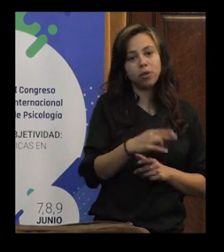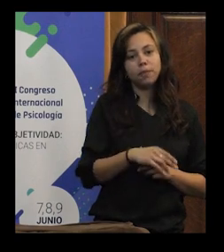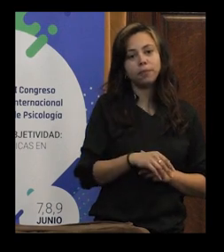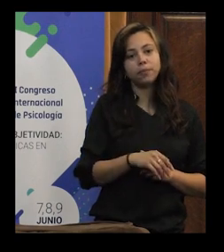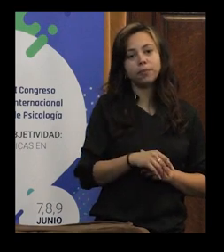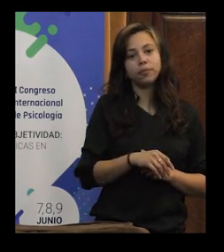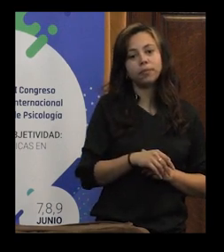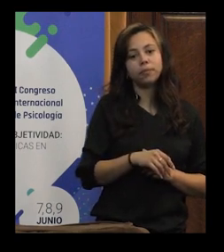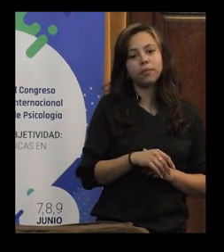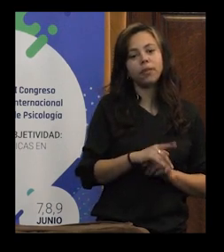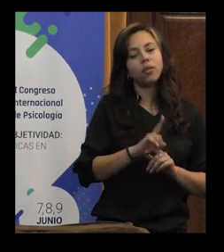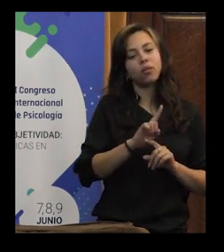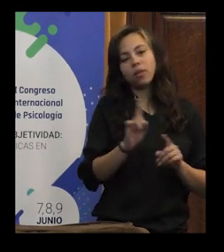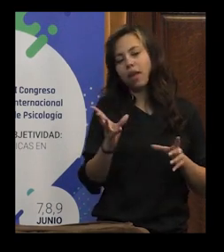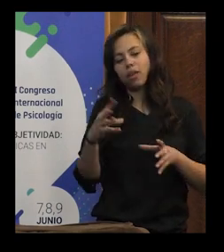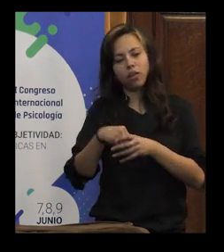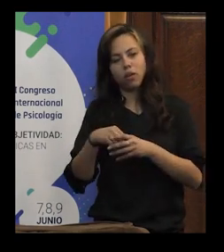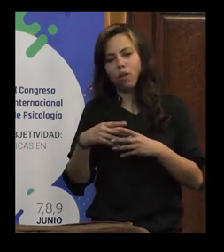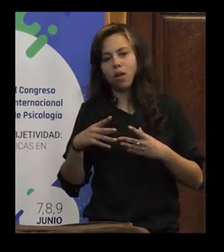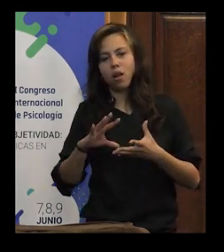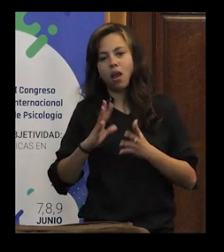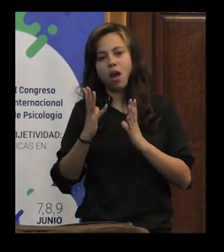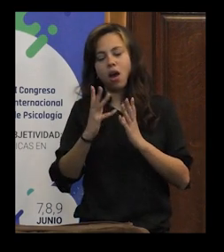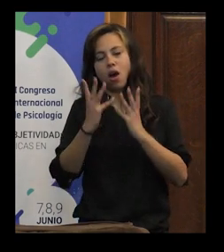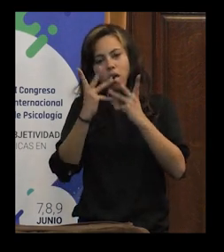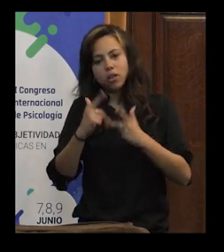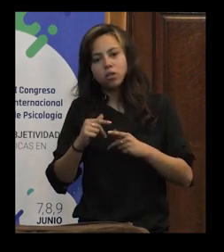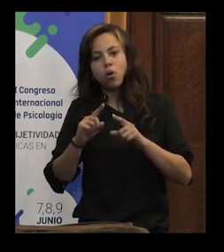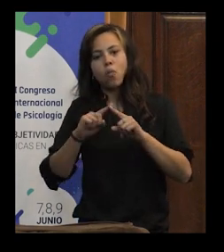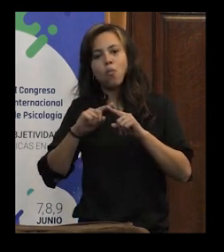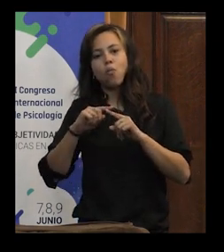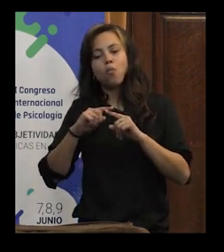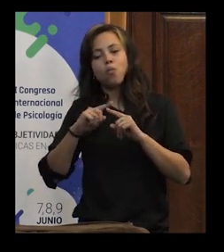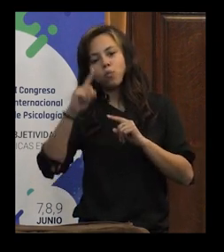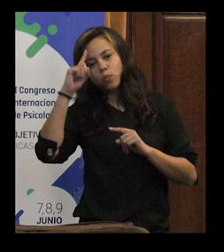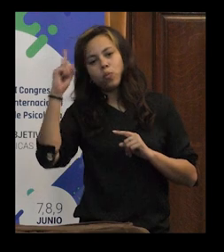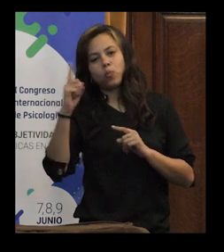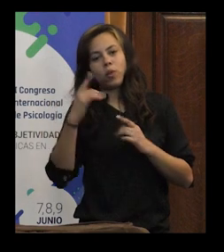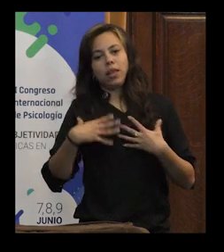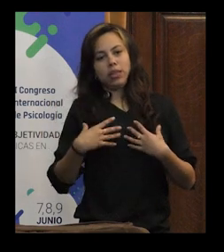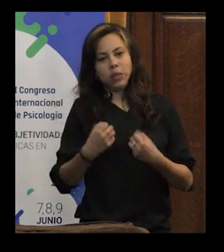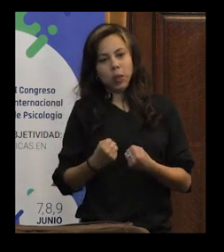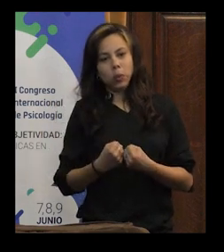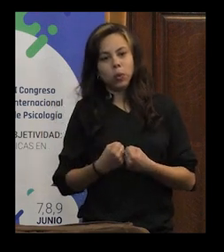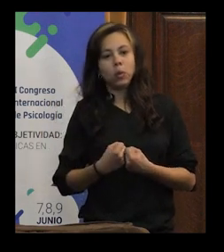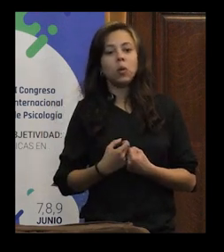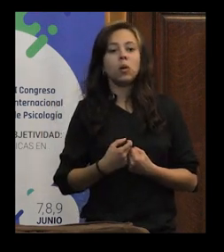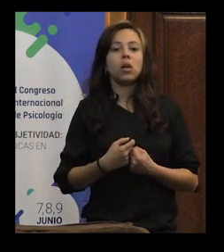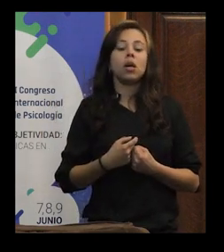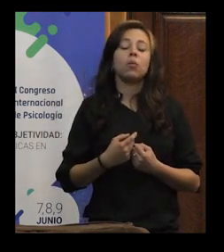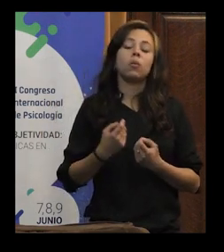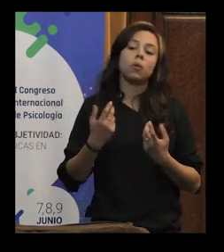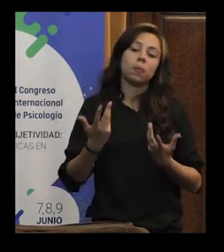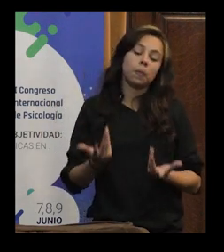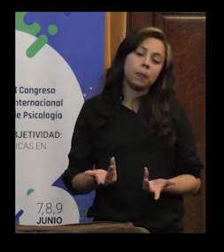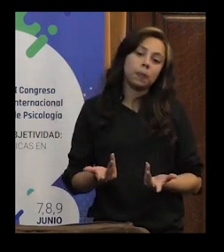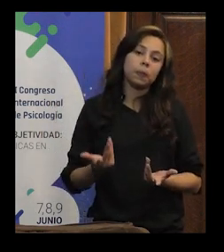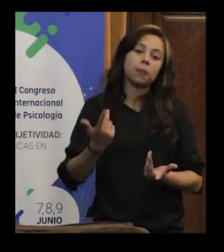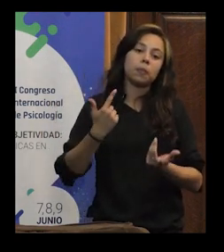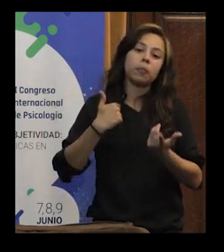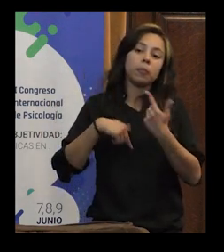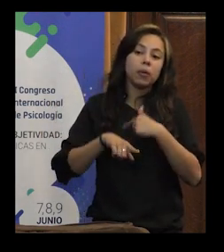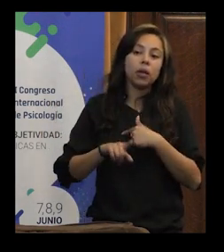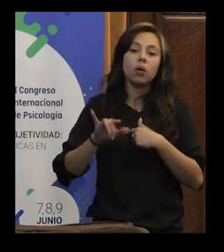Organização Mundial de Saúde. Este levou à elaboração do Convênio Marco para o Controle